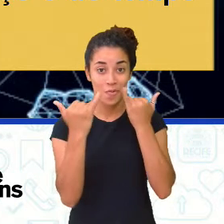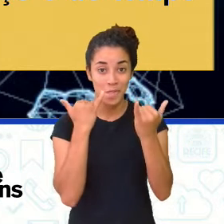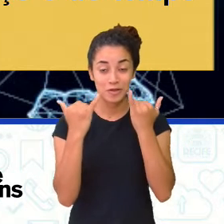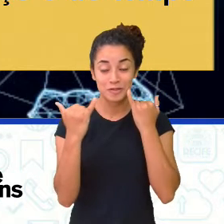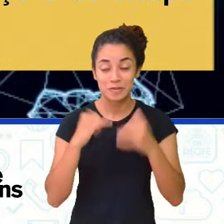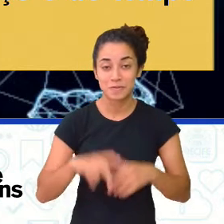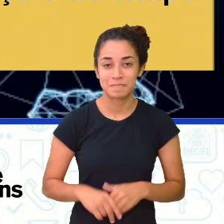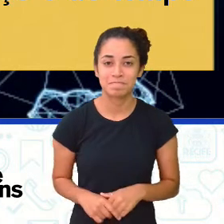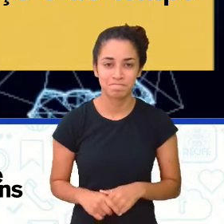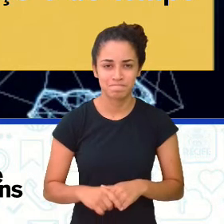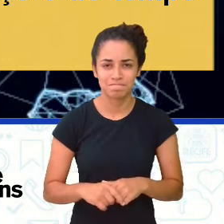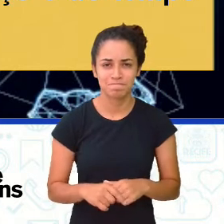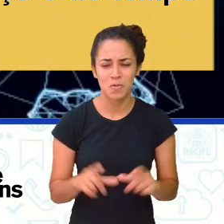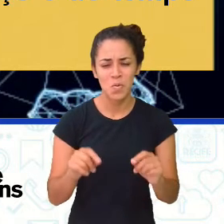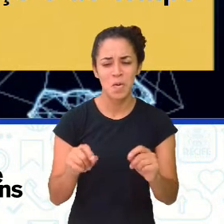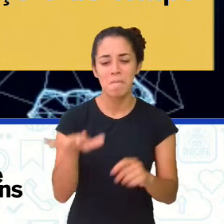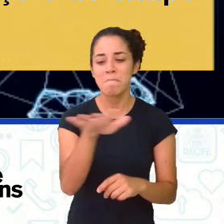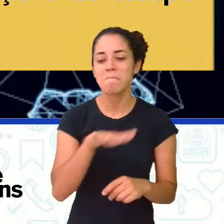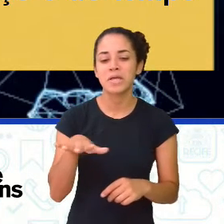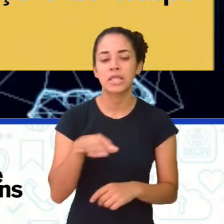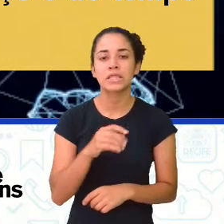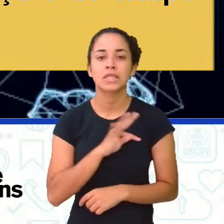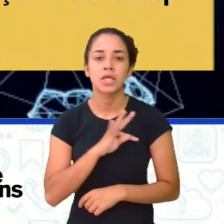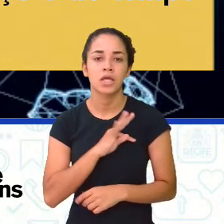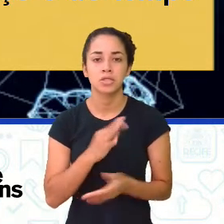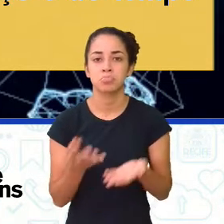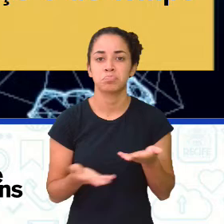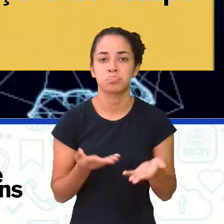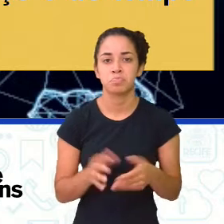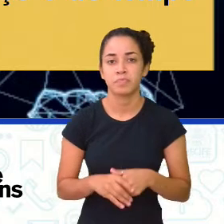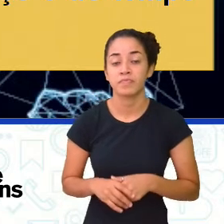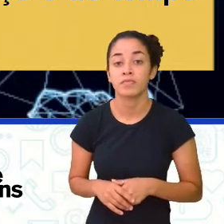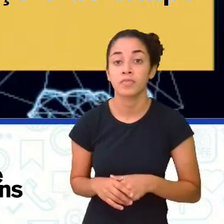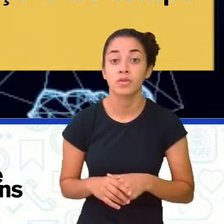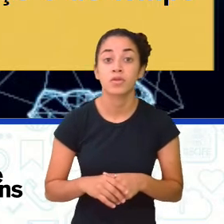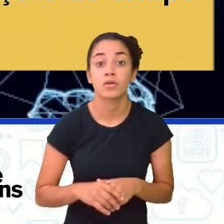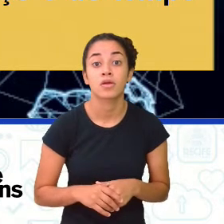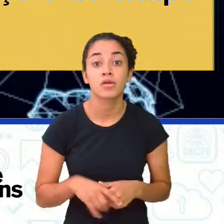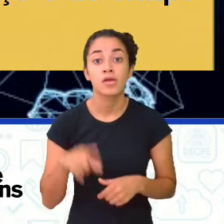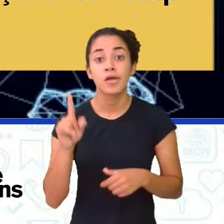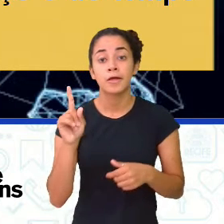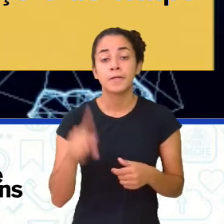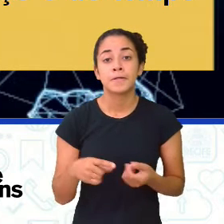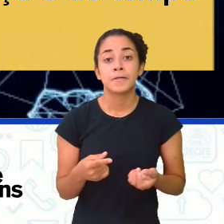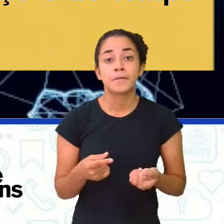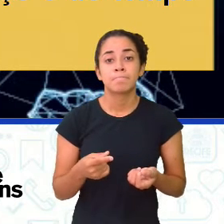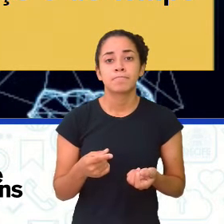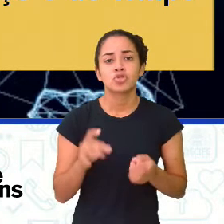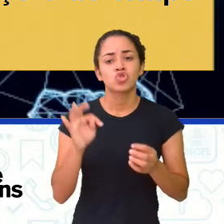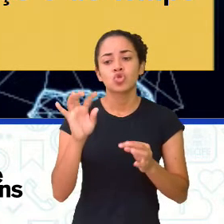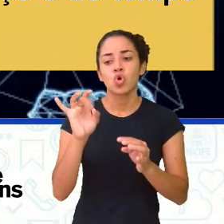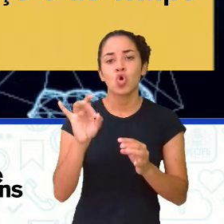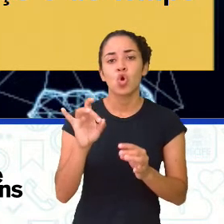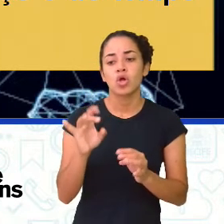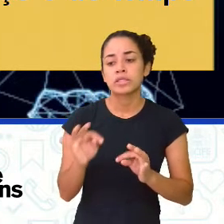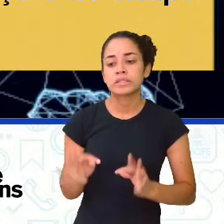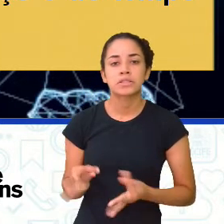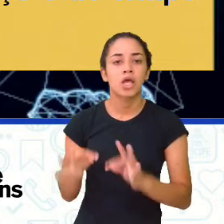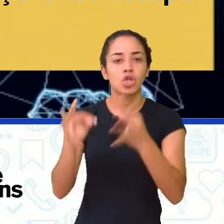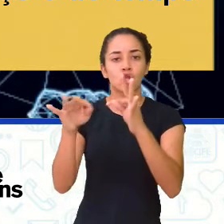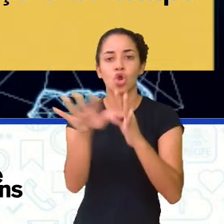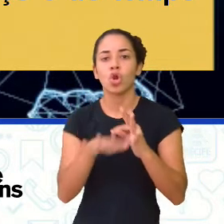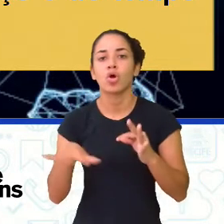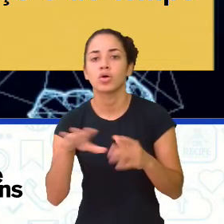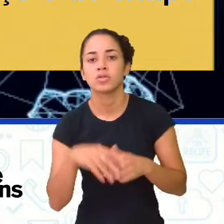informação. Professor, o que é o meio técnico? Quando ficou pautado apenas as questões tecnológicas, onde